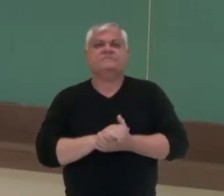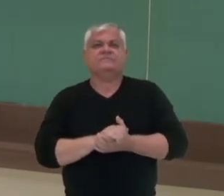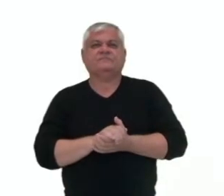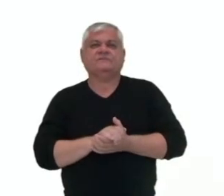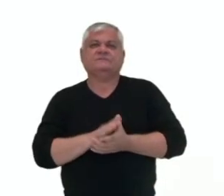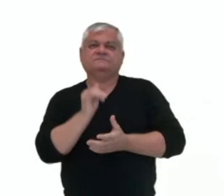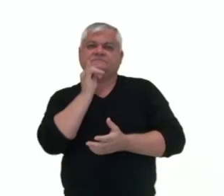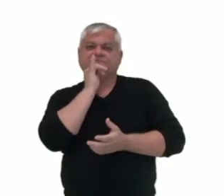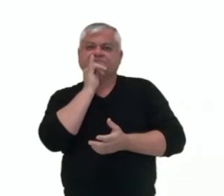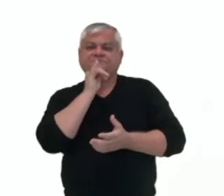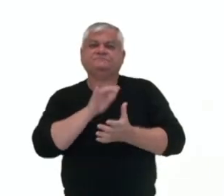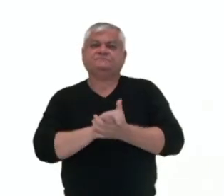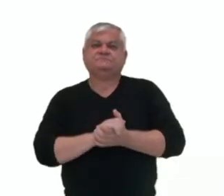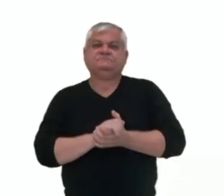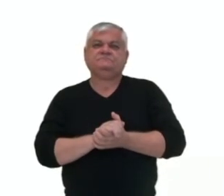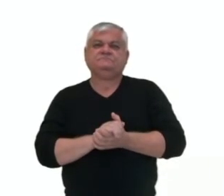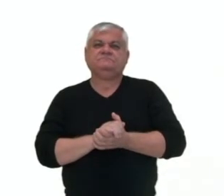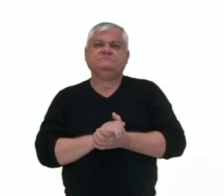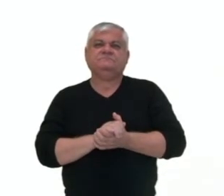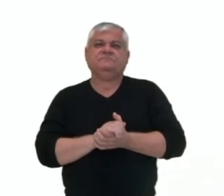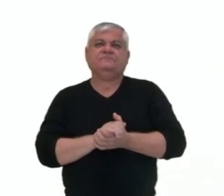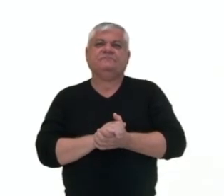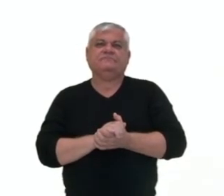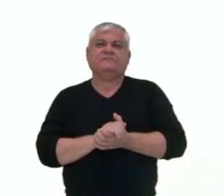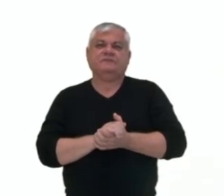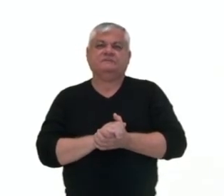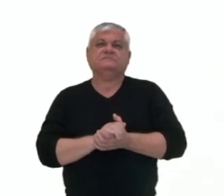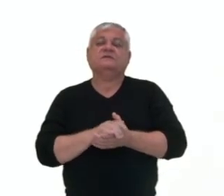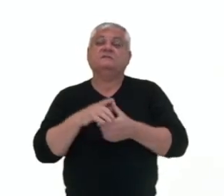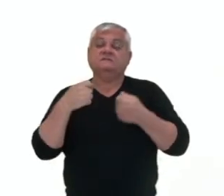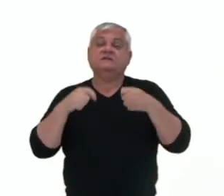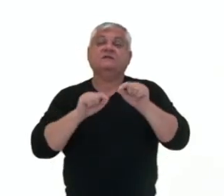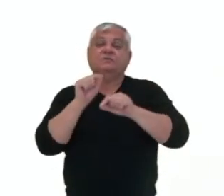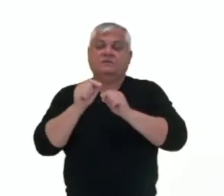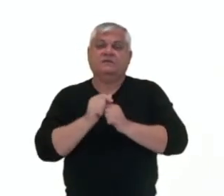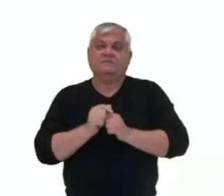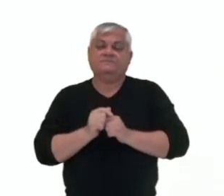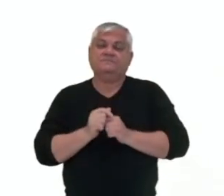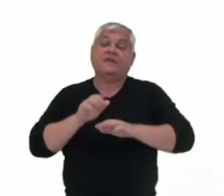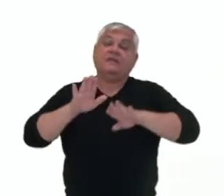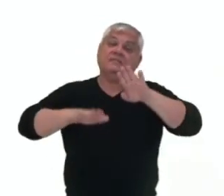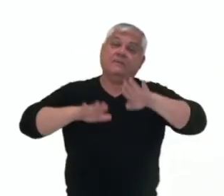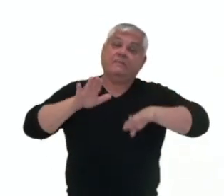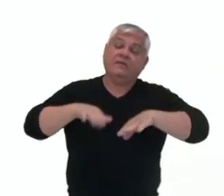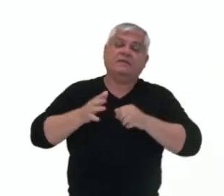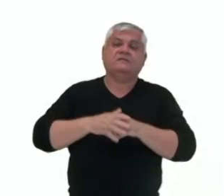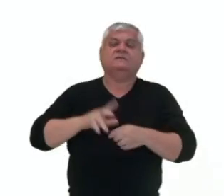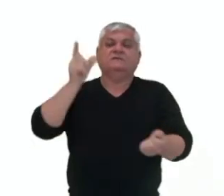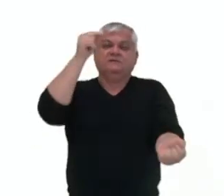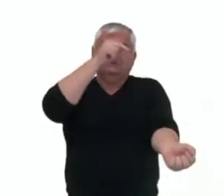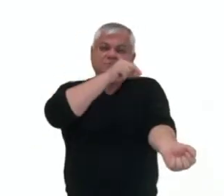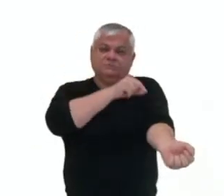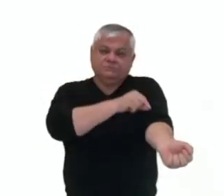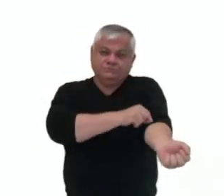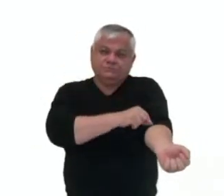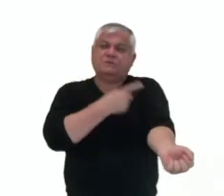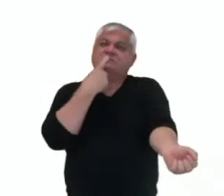Por exemplo, o tratamento da hemofilia seria, dependendo de como for a transfusão,